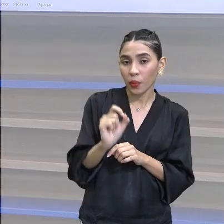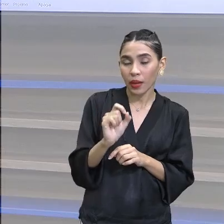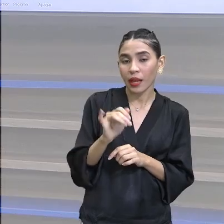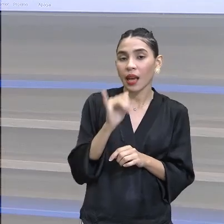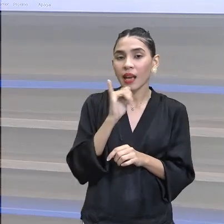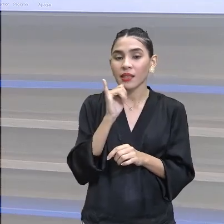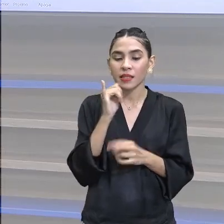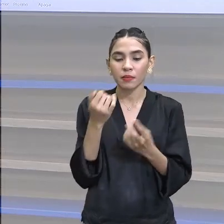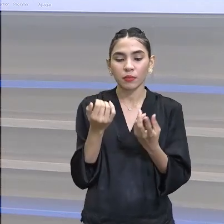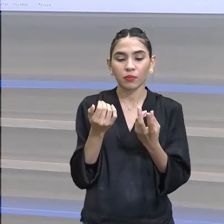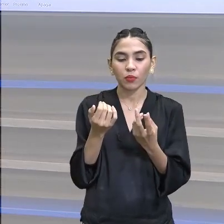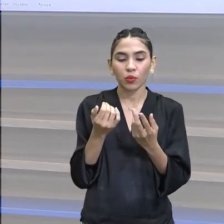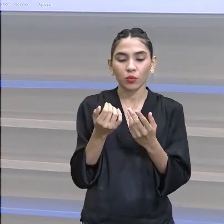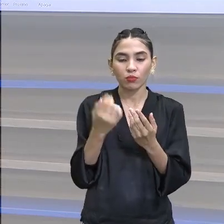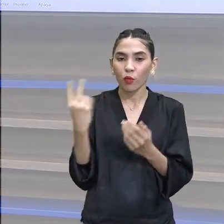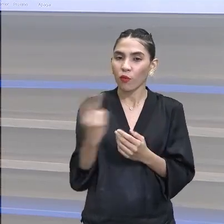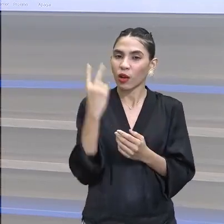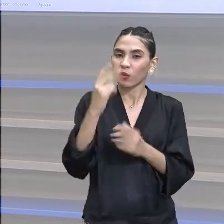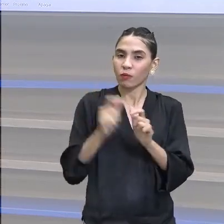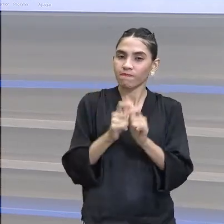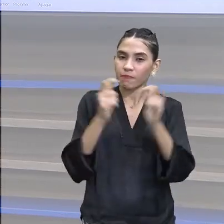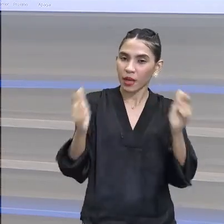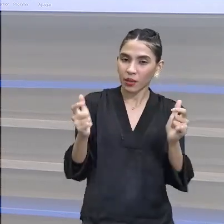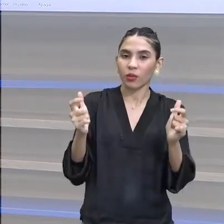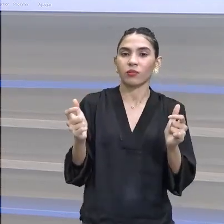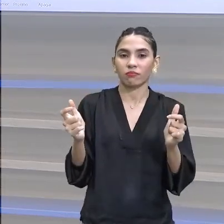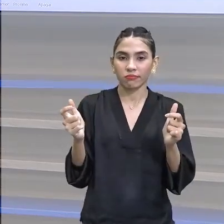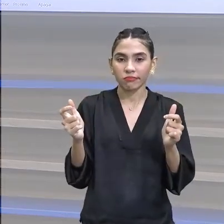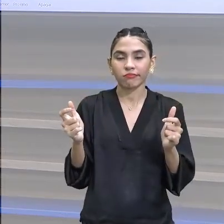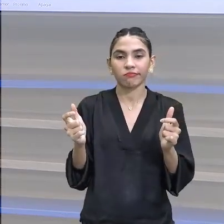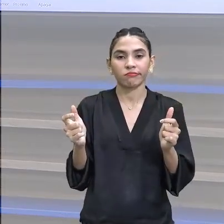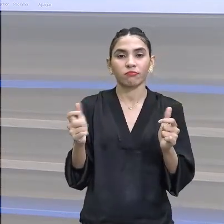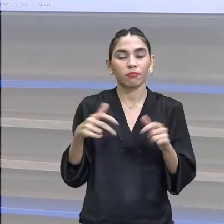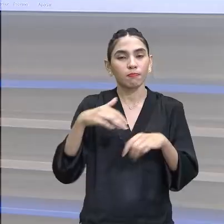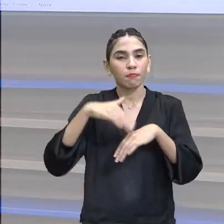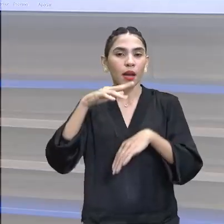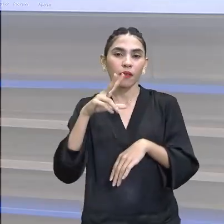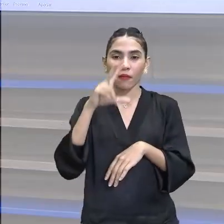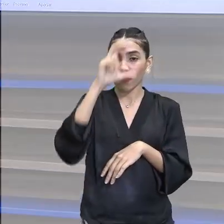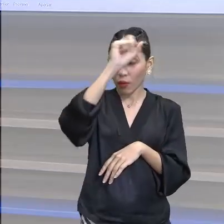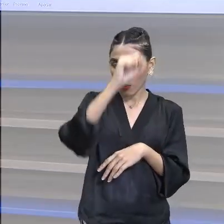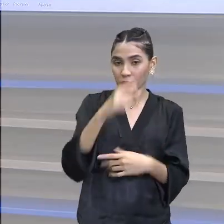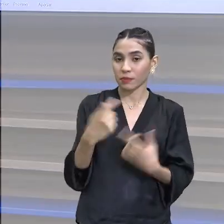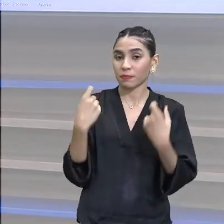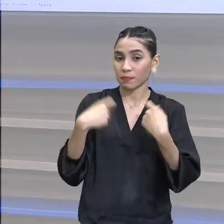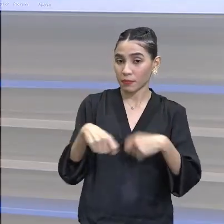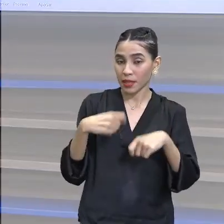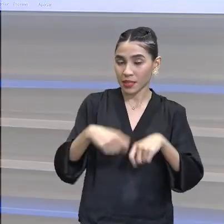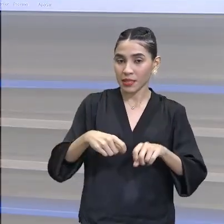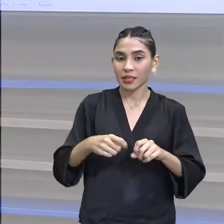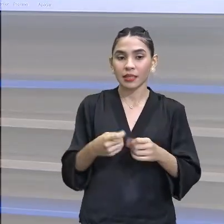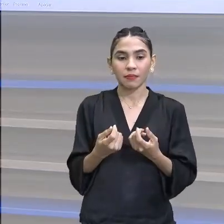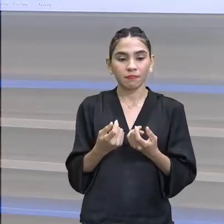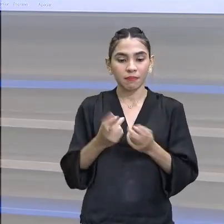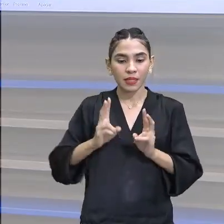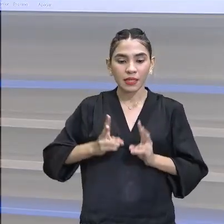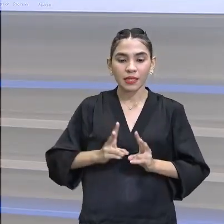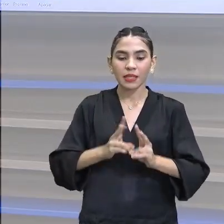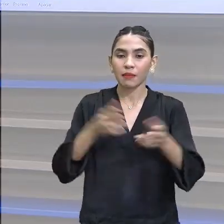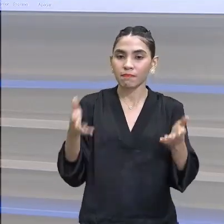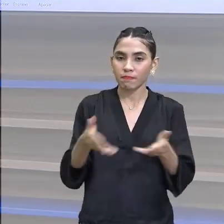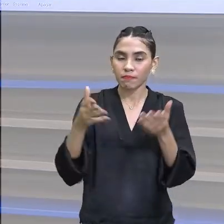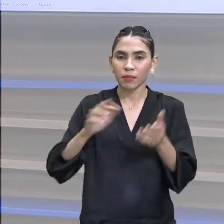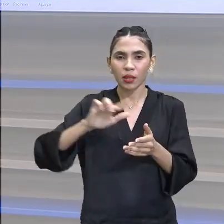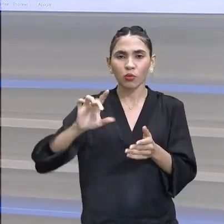uma percepção muito maior pelas pessoas, de valorização cada vez maior. Isso tem que ser sempre buscado, não necessariamente